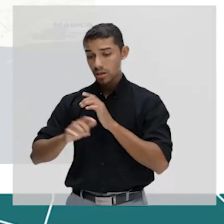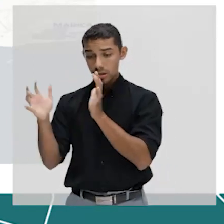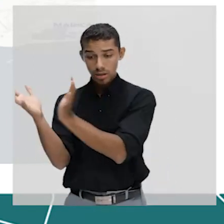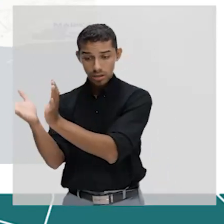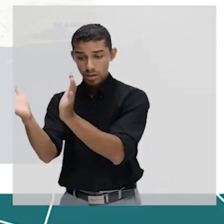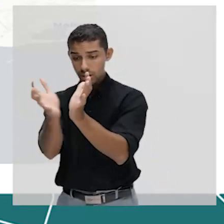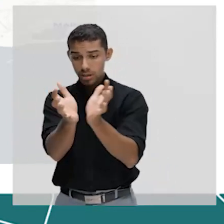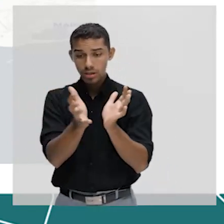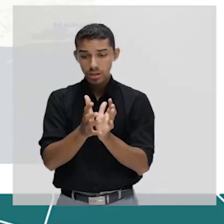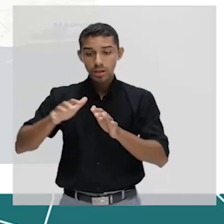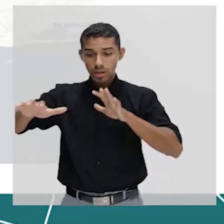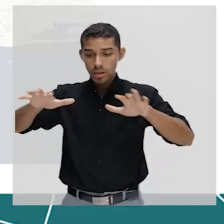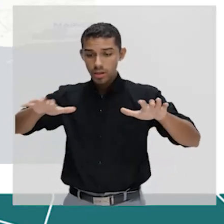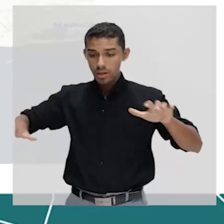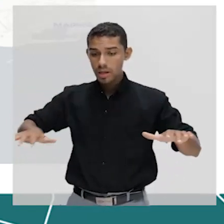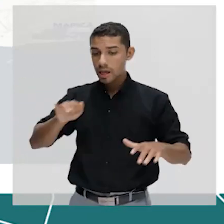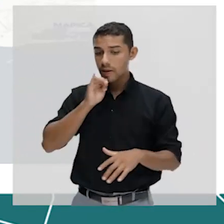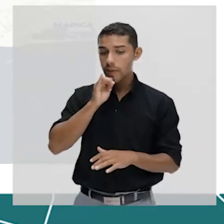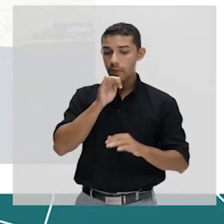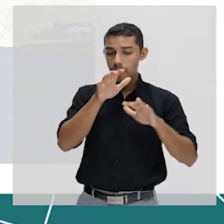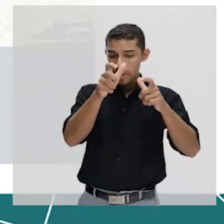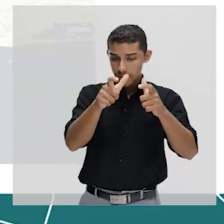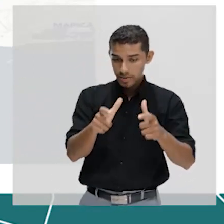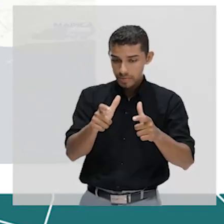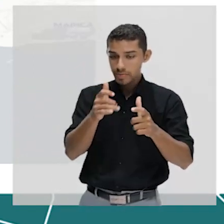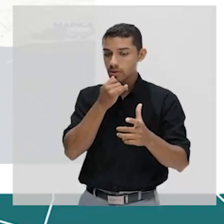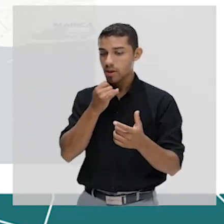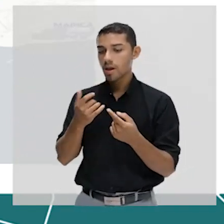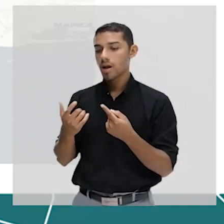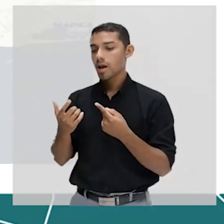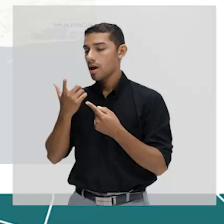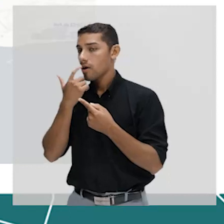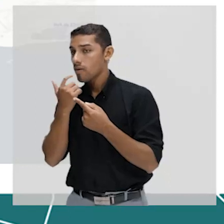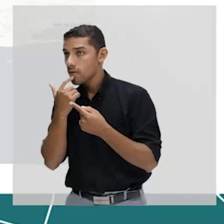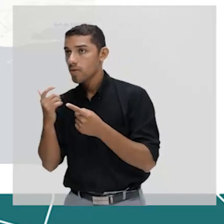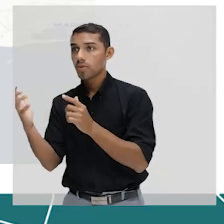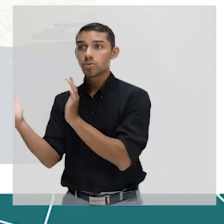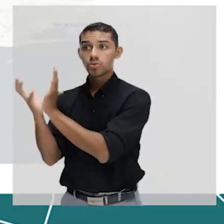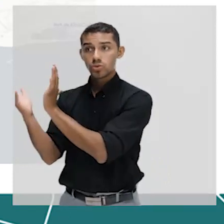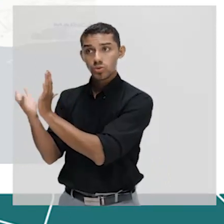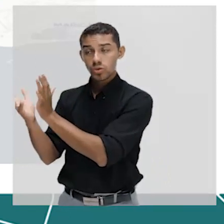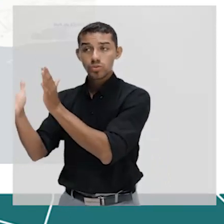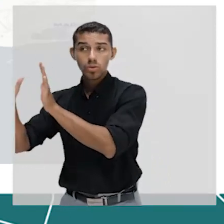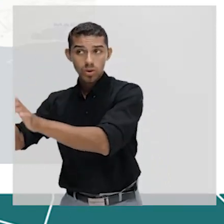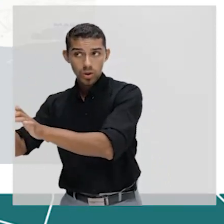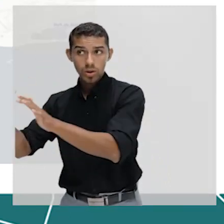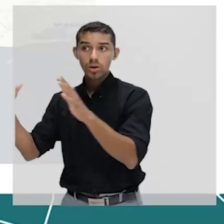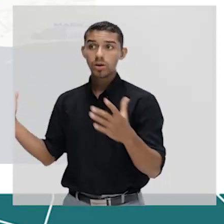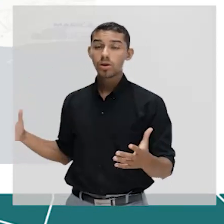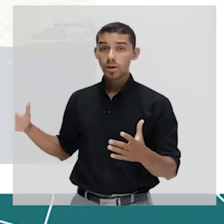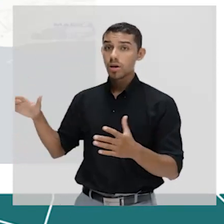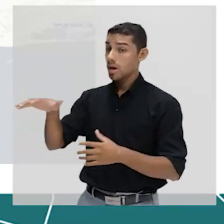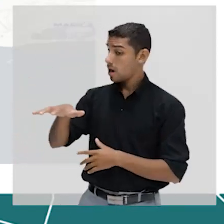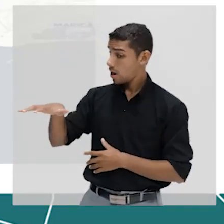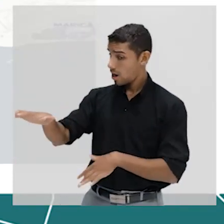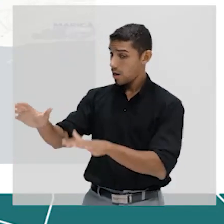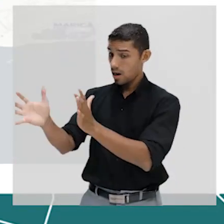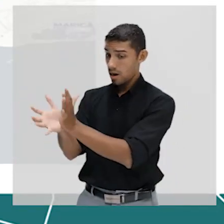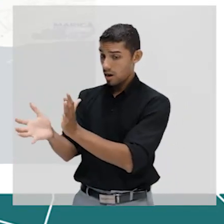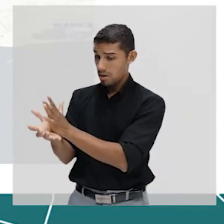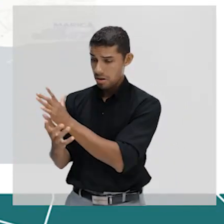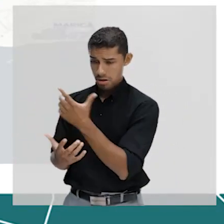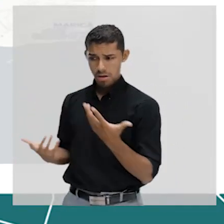ele tem um território específico. Como vocês podem ver aqui, ó, onde tem de vermelho é de um grupo A. E ali é o território deles, ali